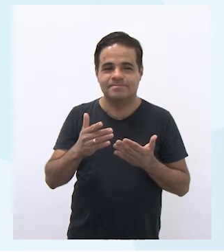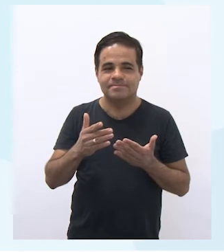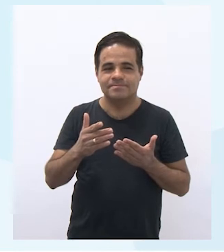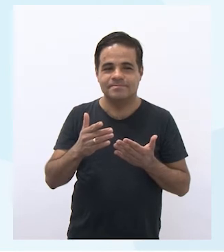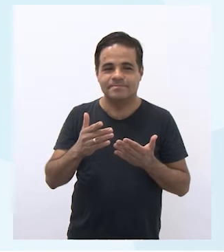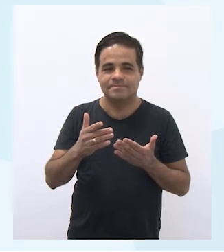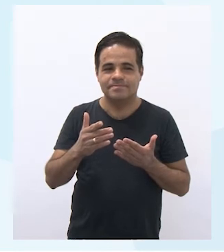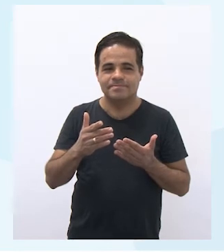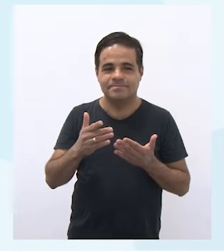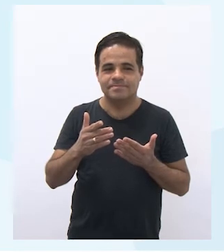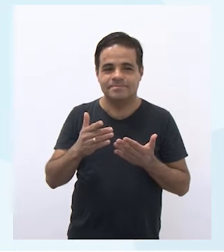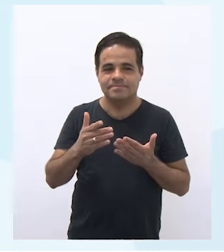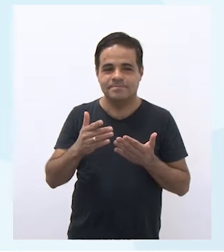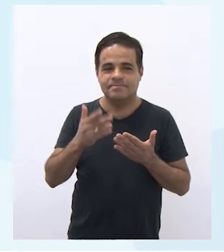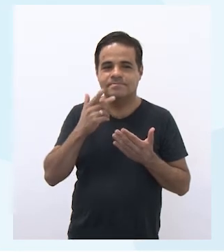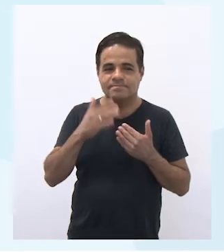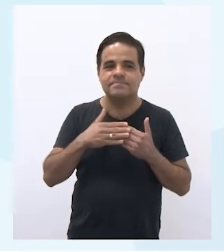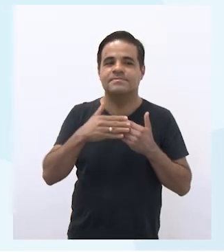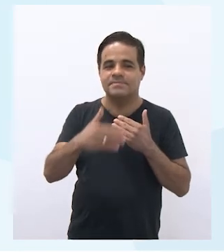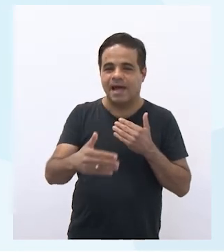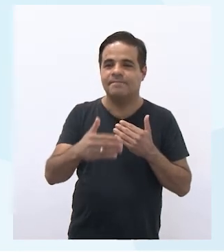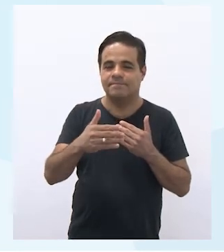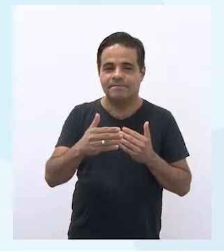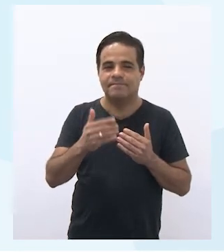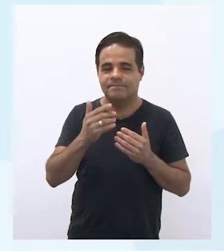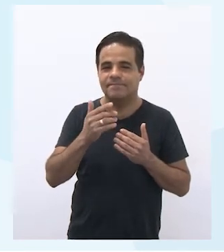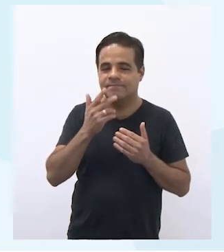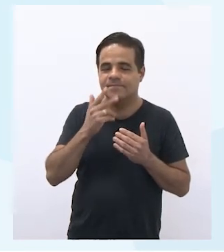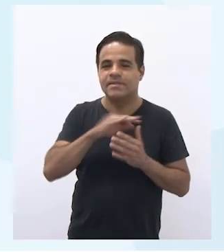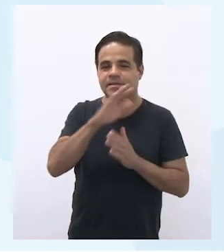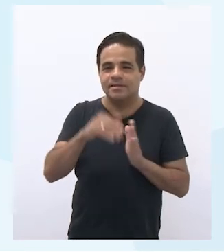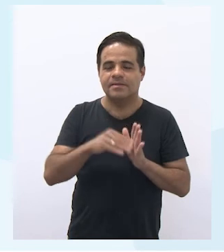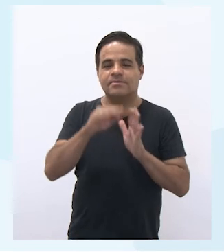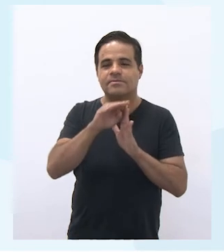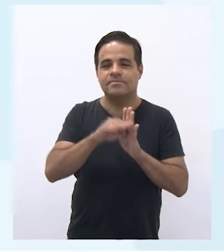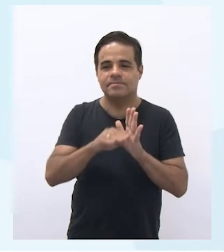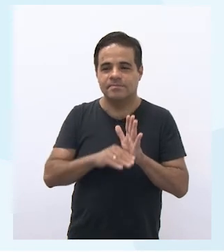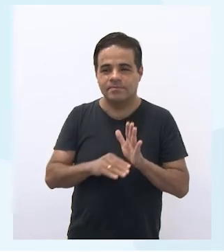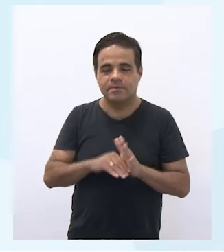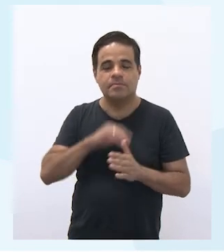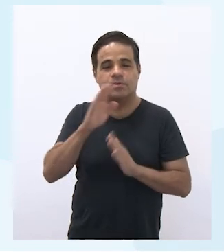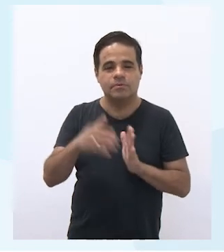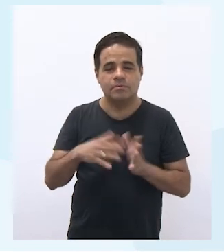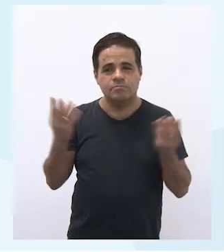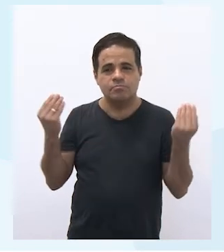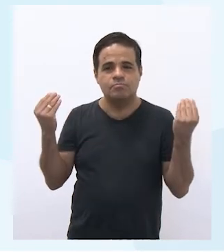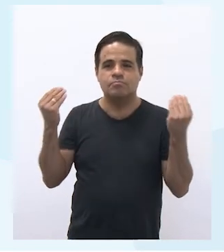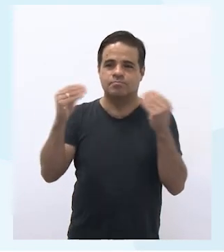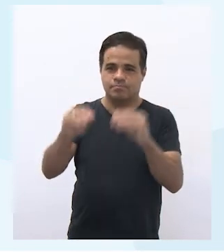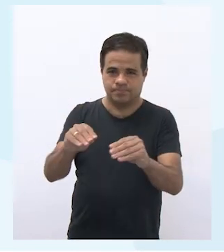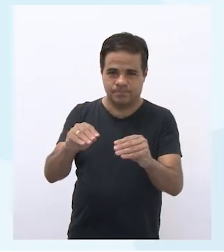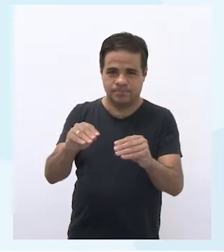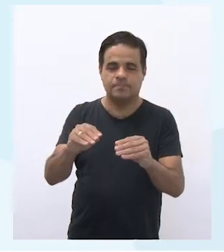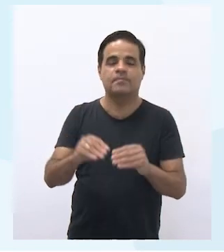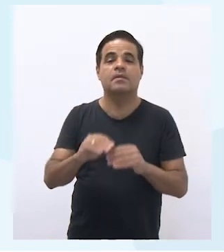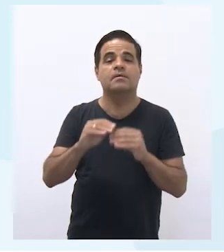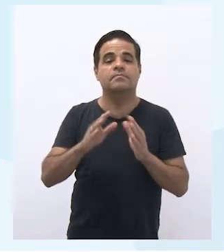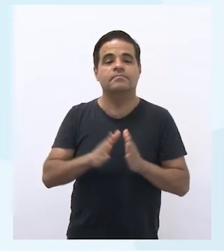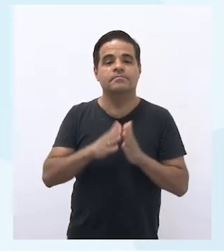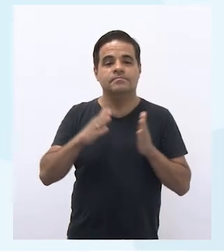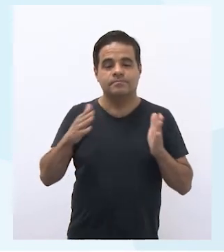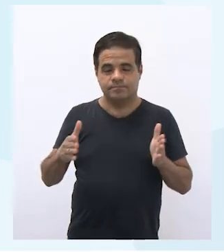poder acessar todos esses programas que já foram ao ar, tá ok?